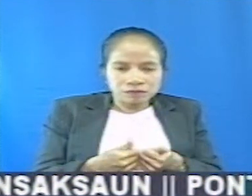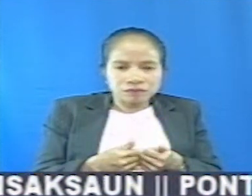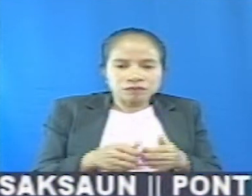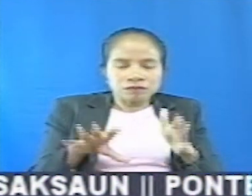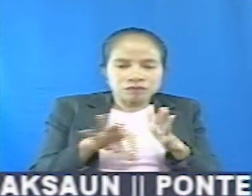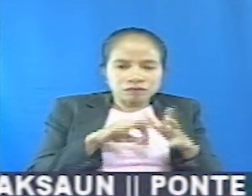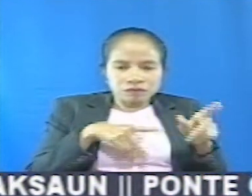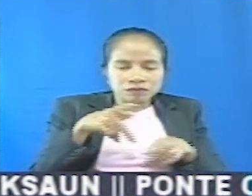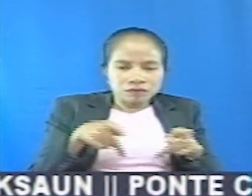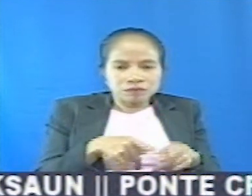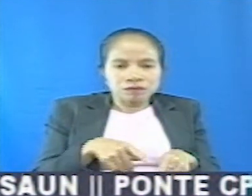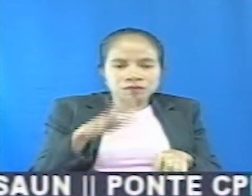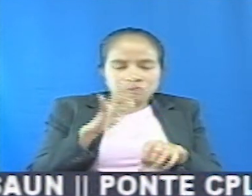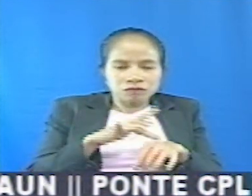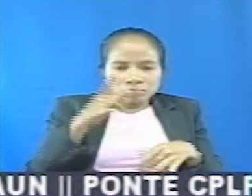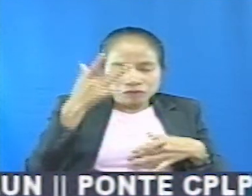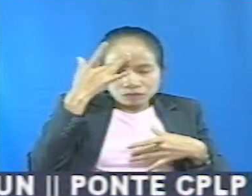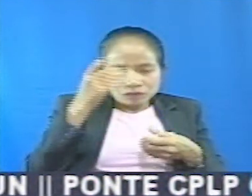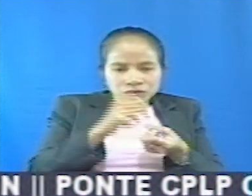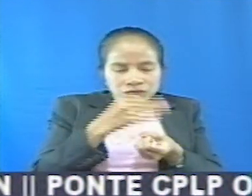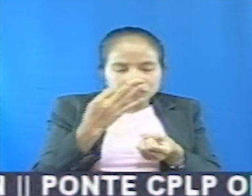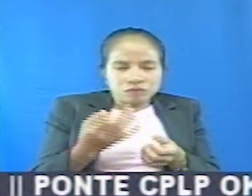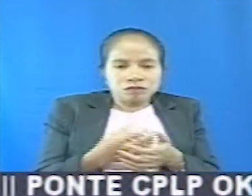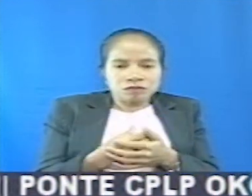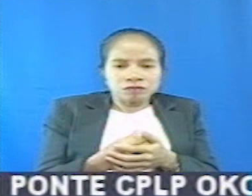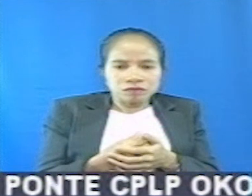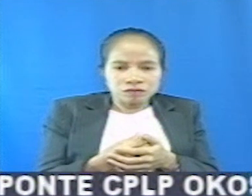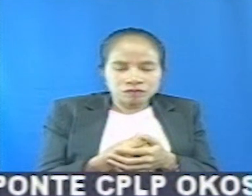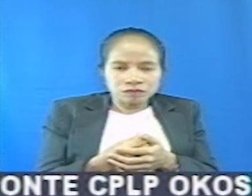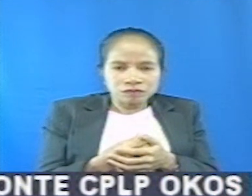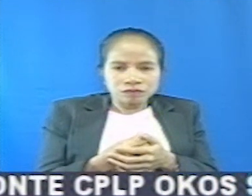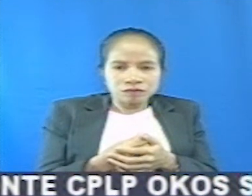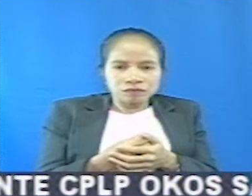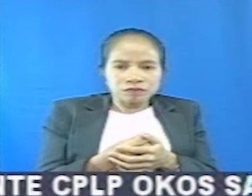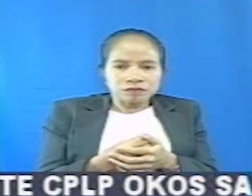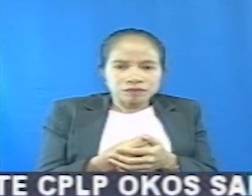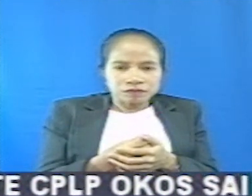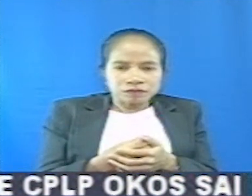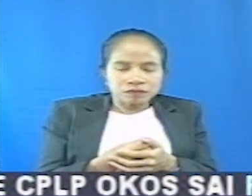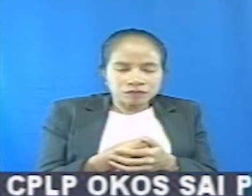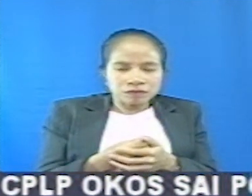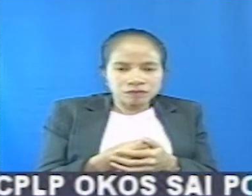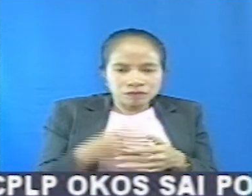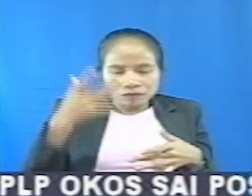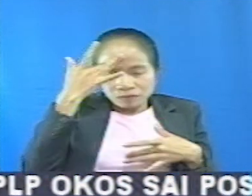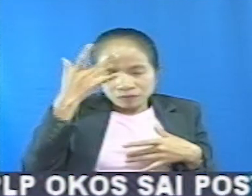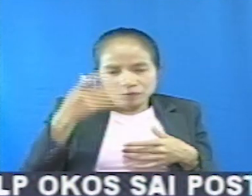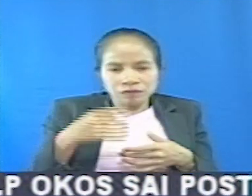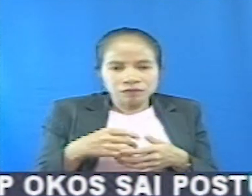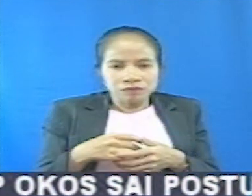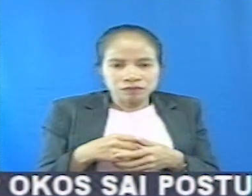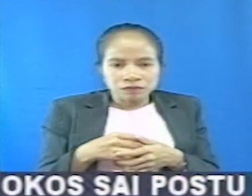é uma problema para identificar os sintomas da COVID-19. Na situação, né, tamba,